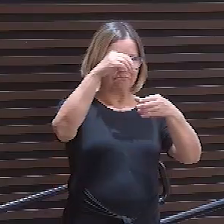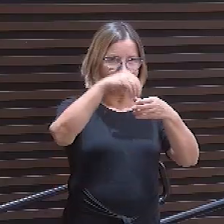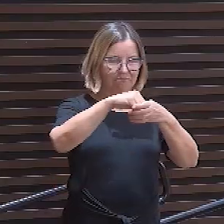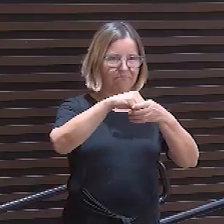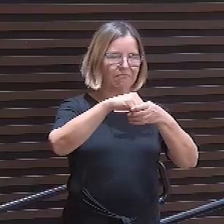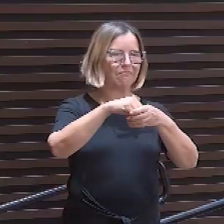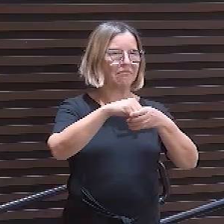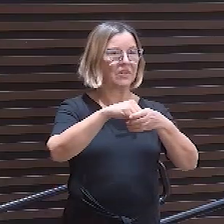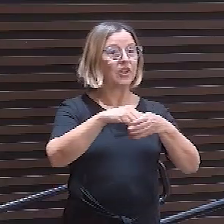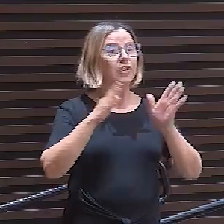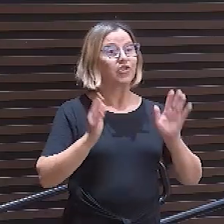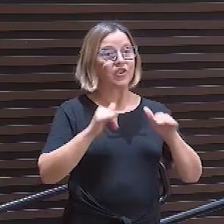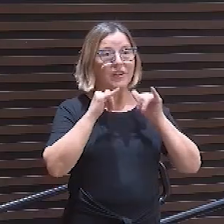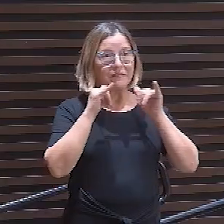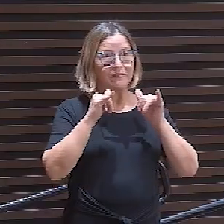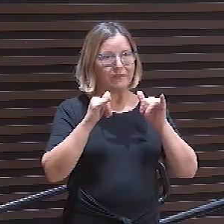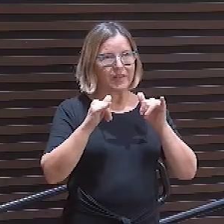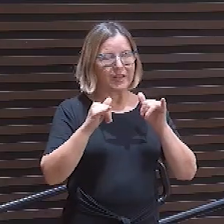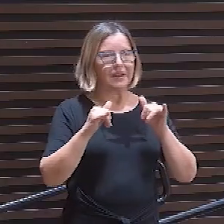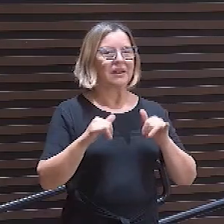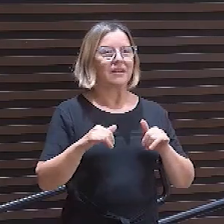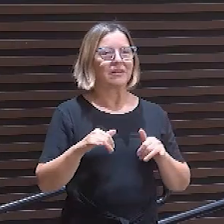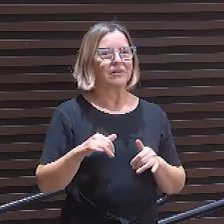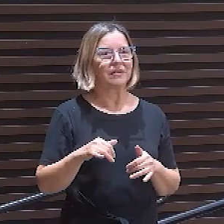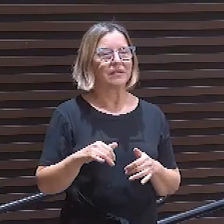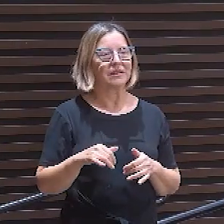que tem gente nova, é fazer